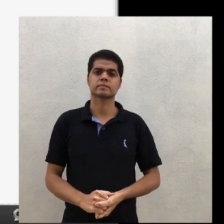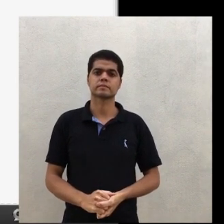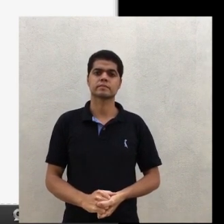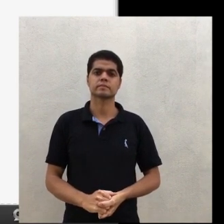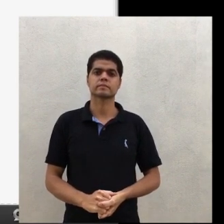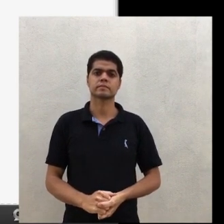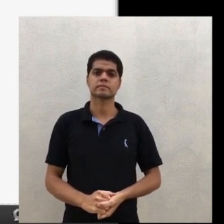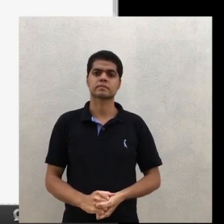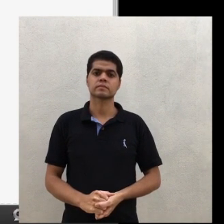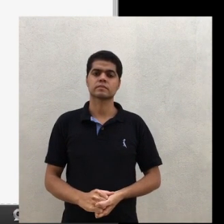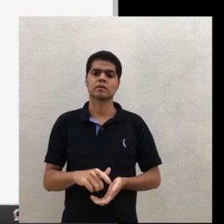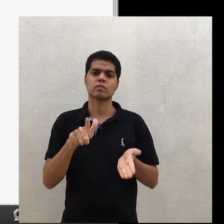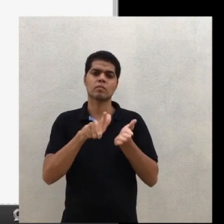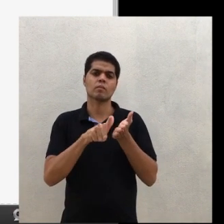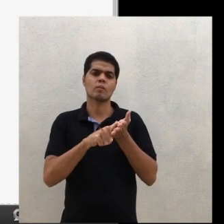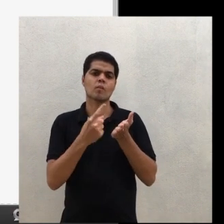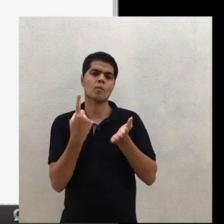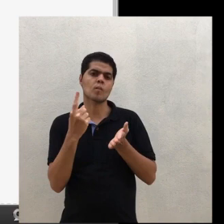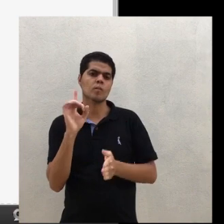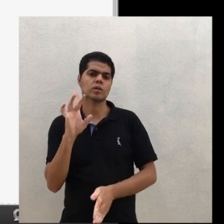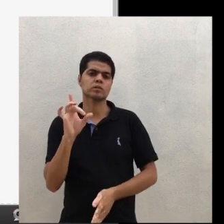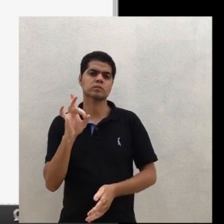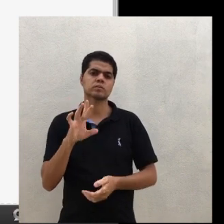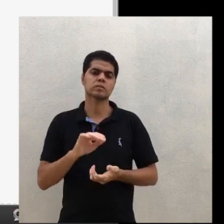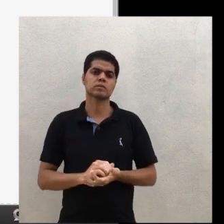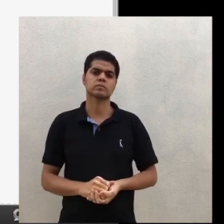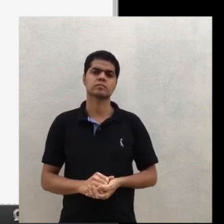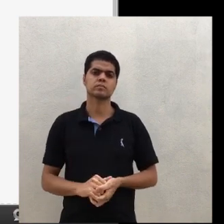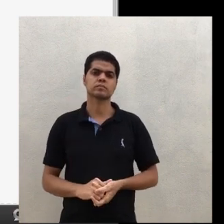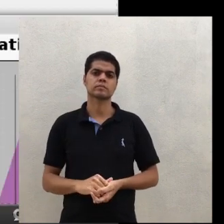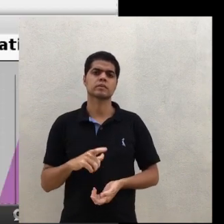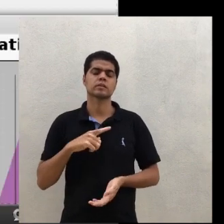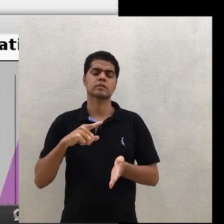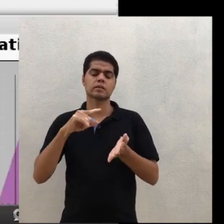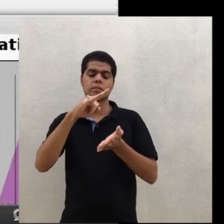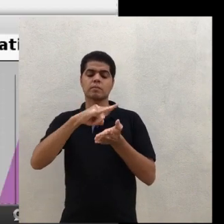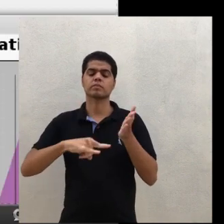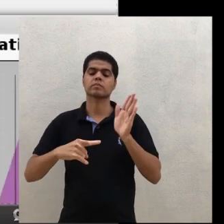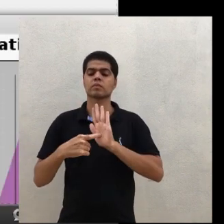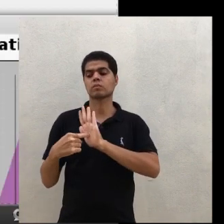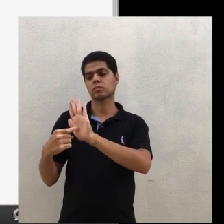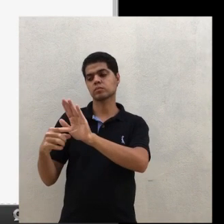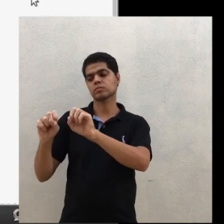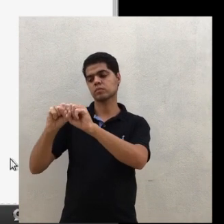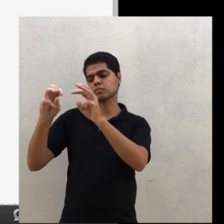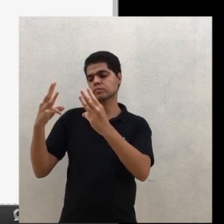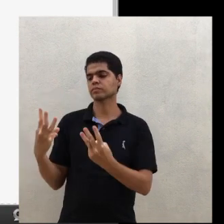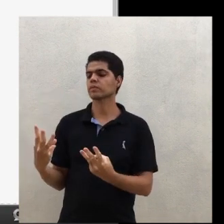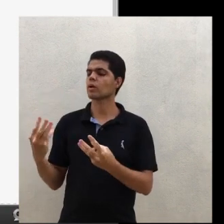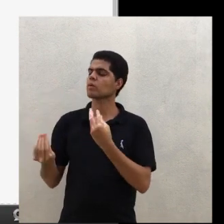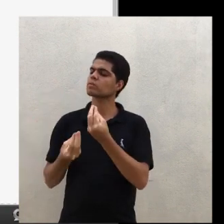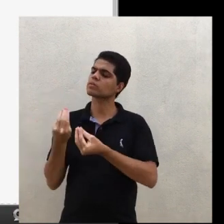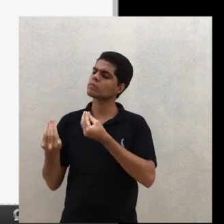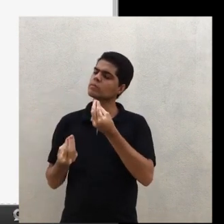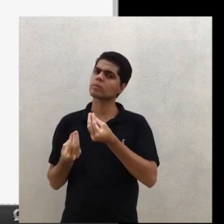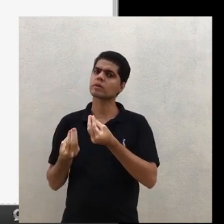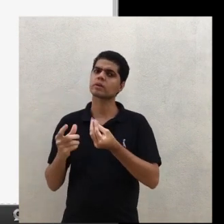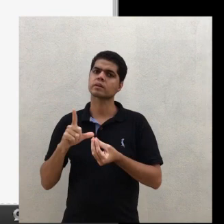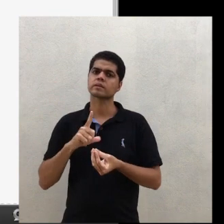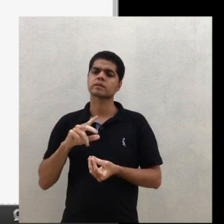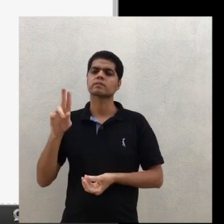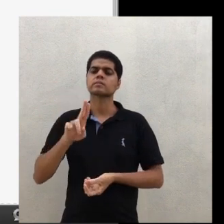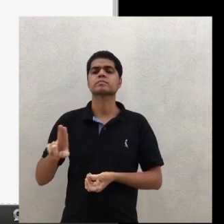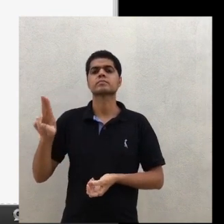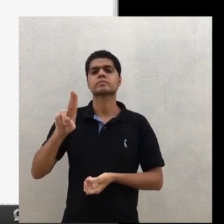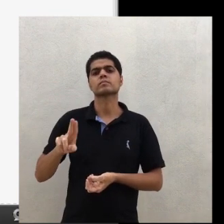lá para o meu software, tá? Então como é que você trabalha com o JFuzzy Logic, tá? Opa, como que você